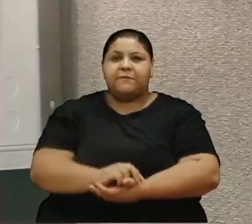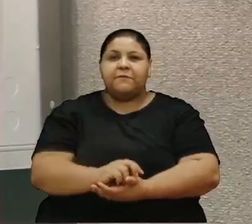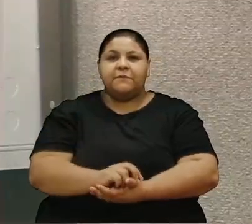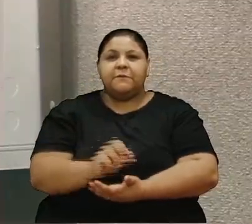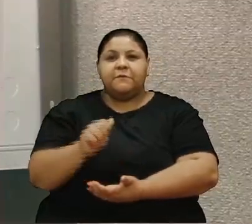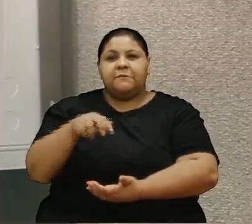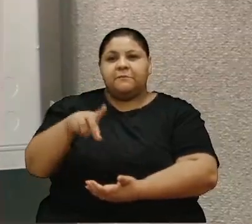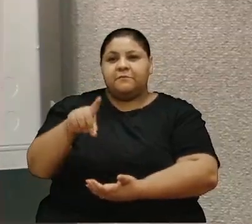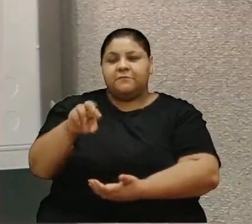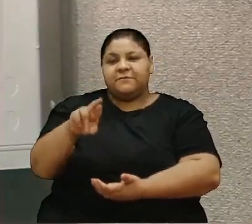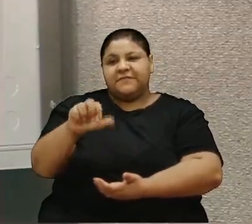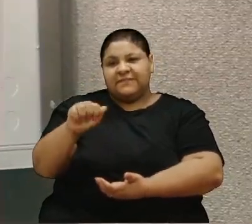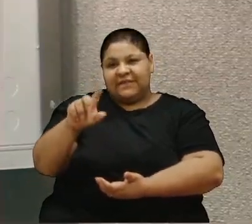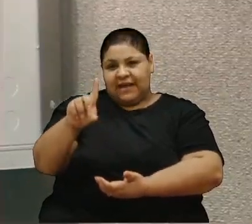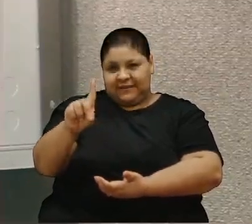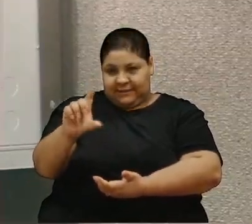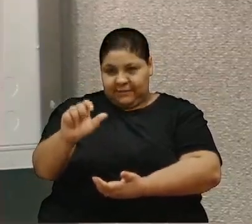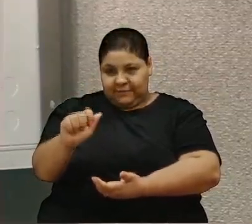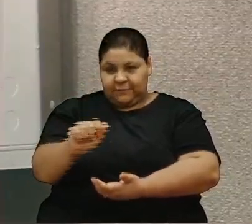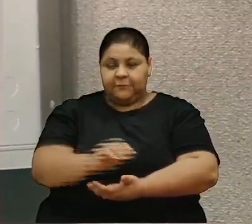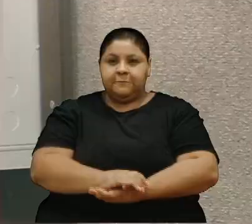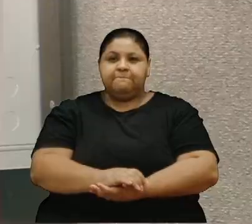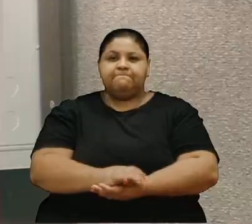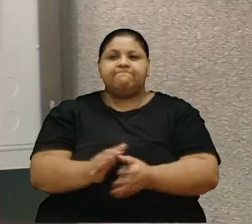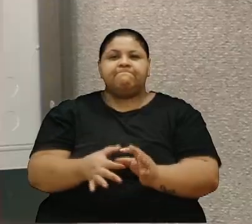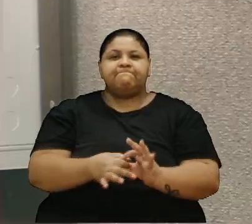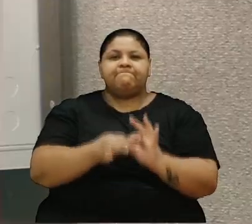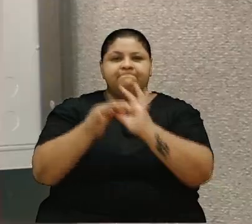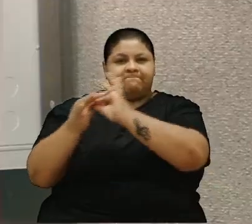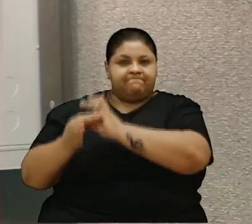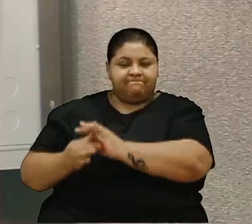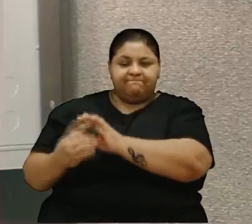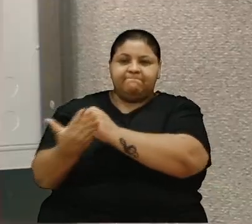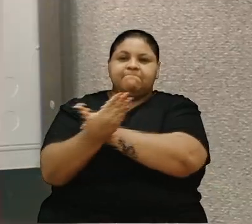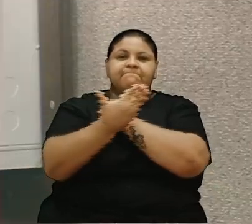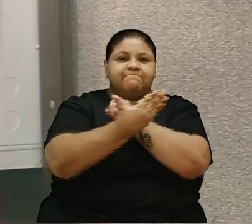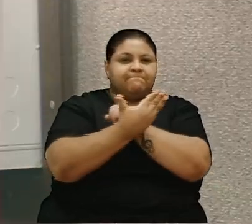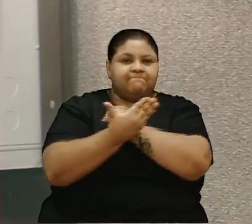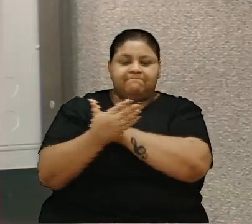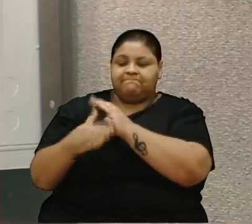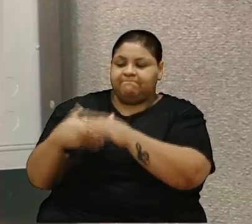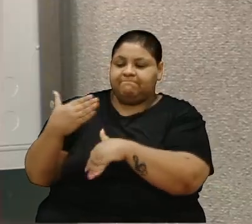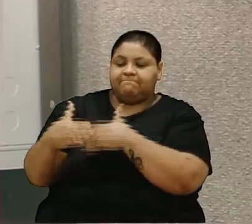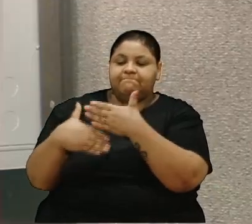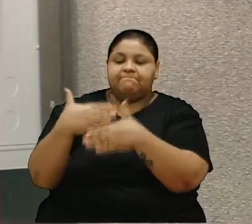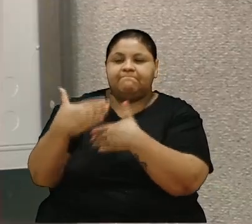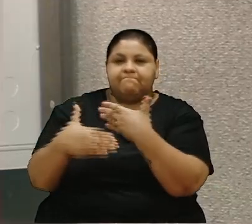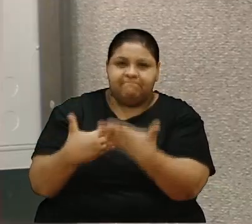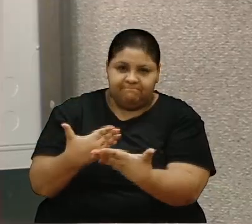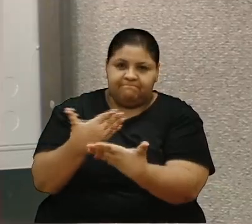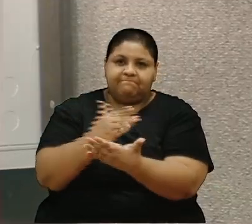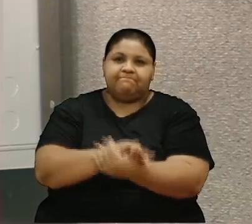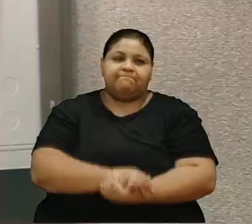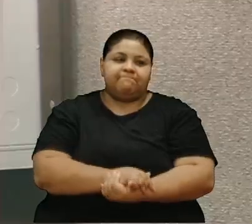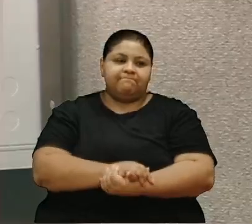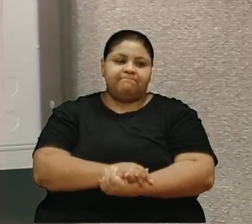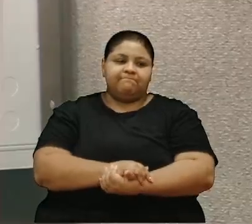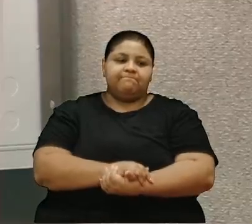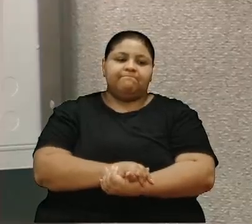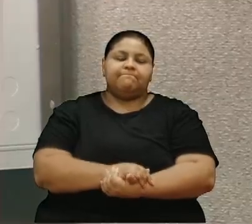Andrata. Ele foi um parceirão nosso, aí, nos ajudou muito nessa caminhada para chegar até aqui. Pai do